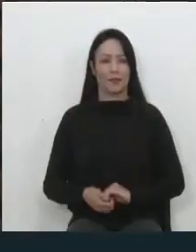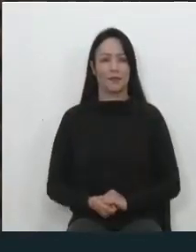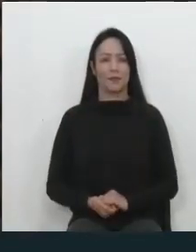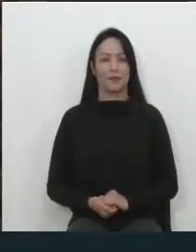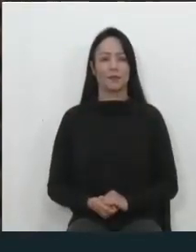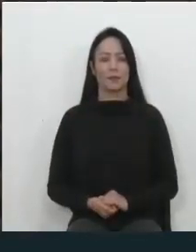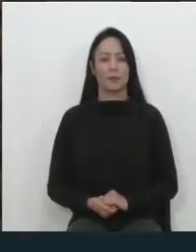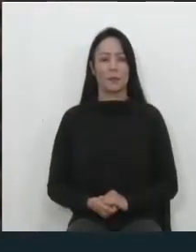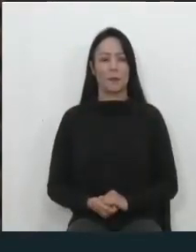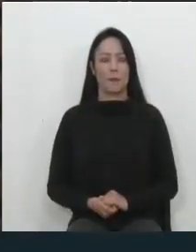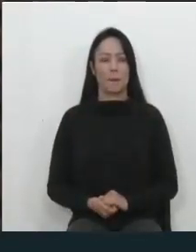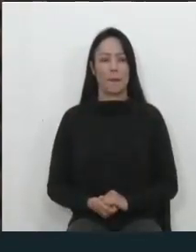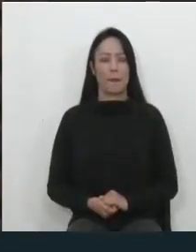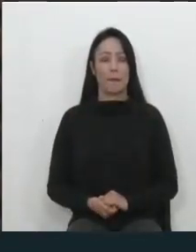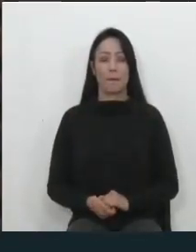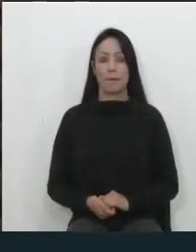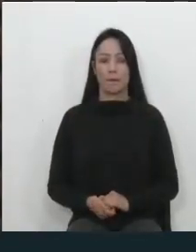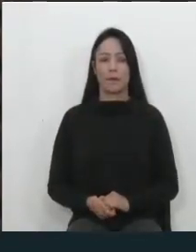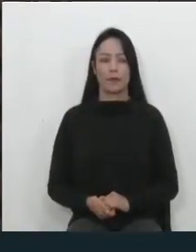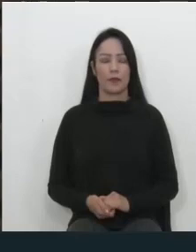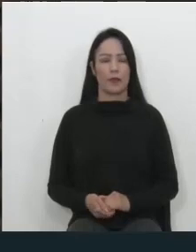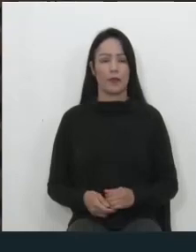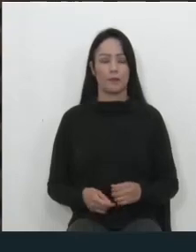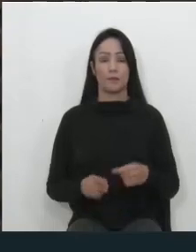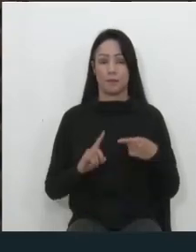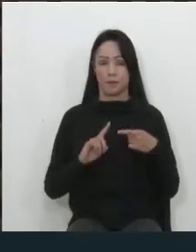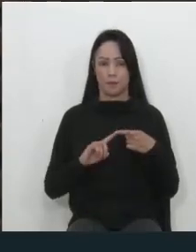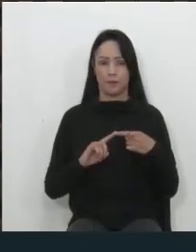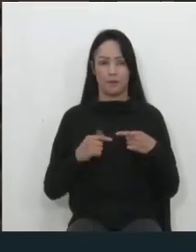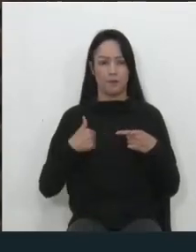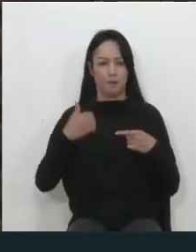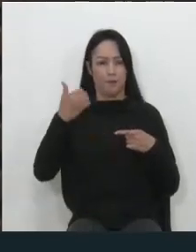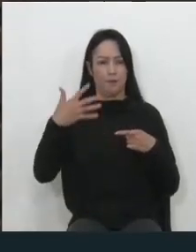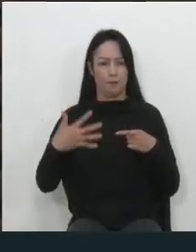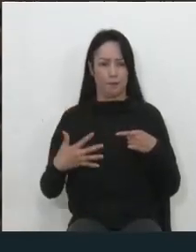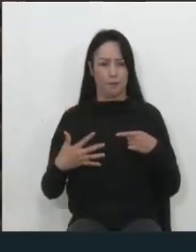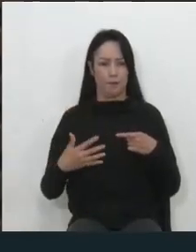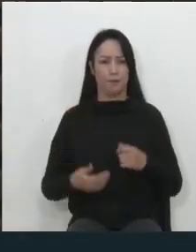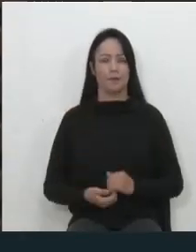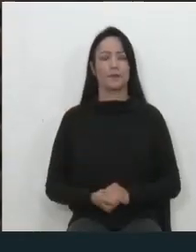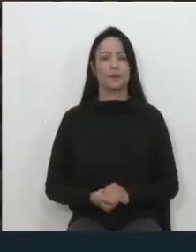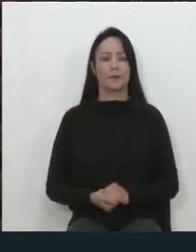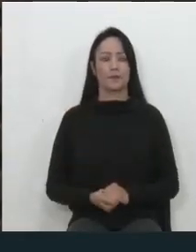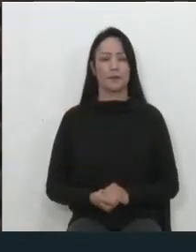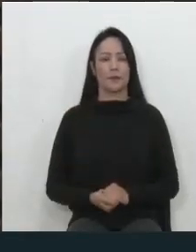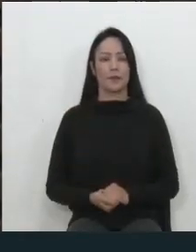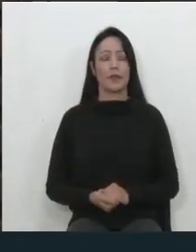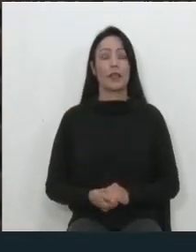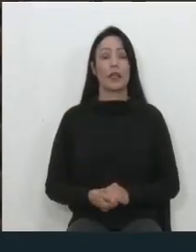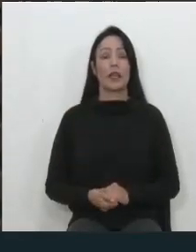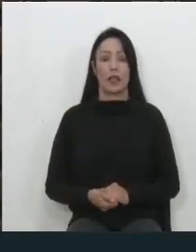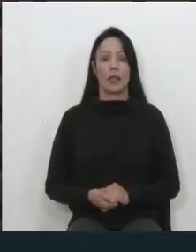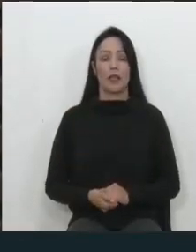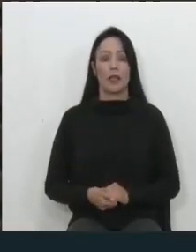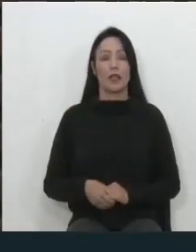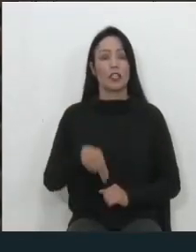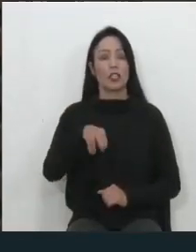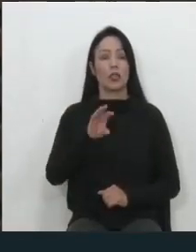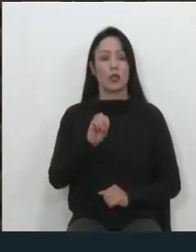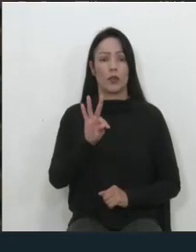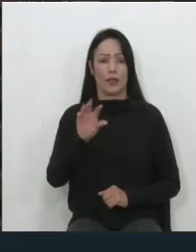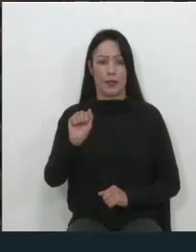A primeira questão que eu gostaria de falar é uma nota de